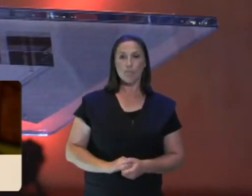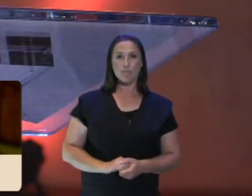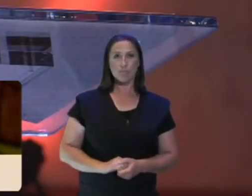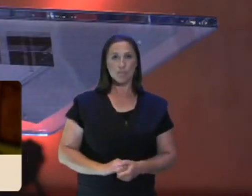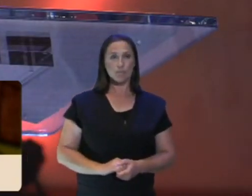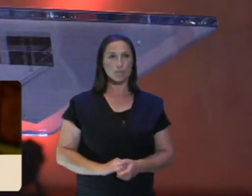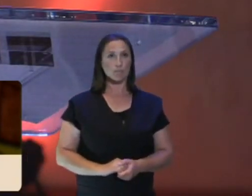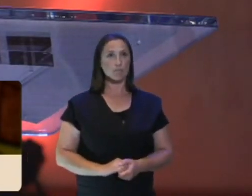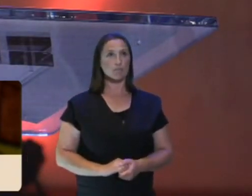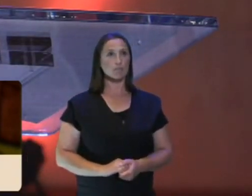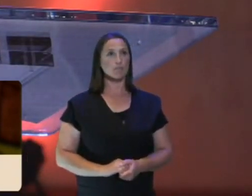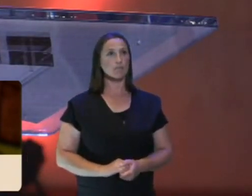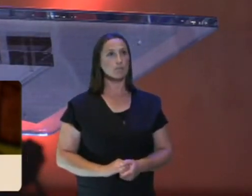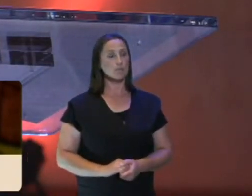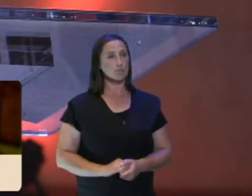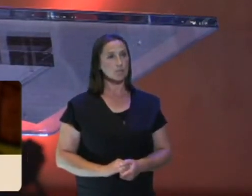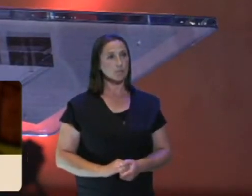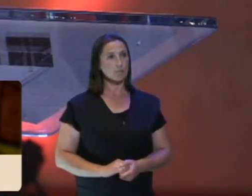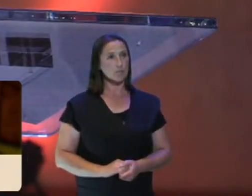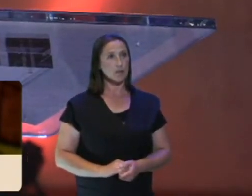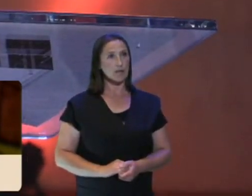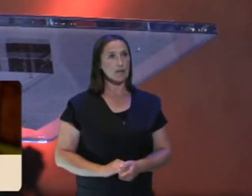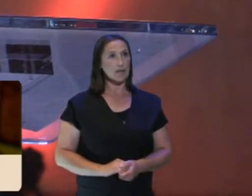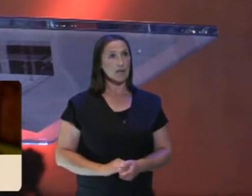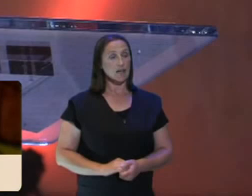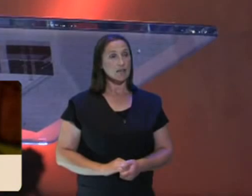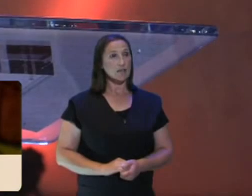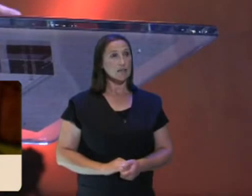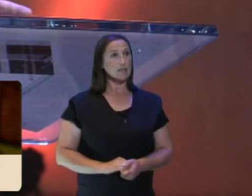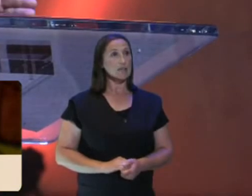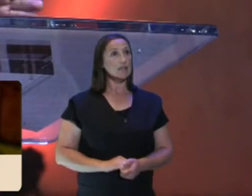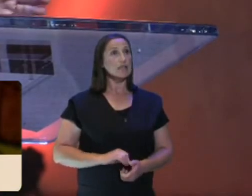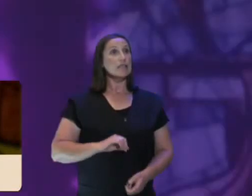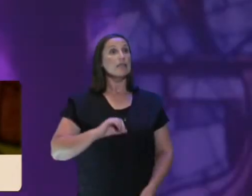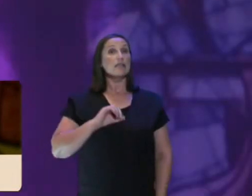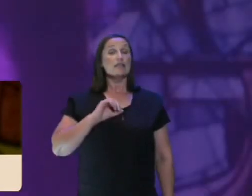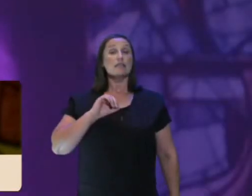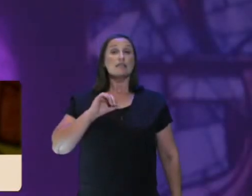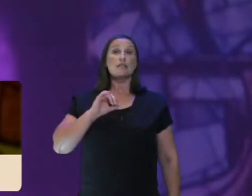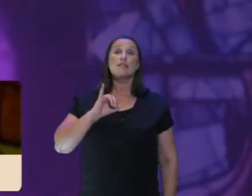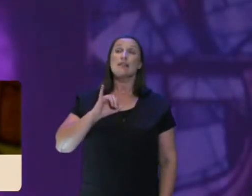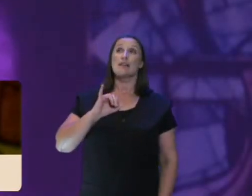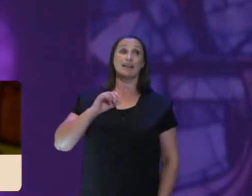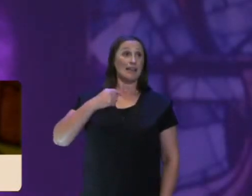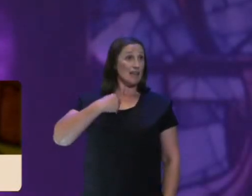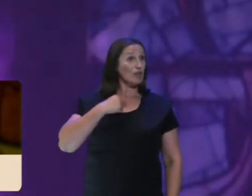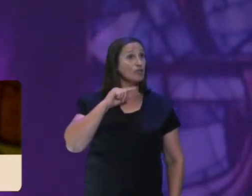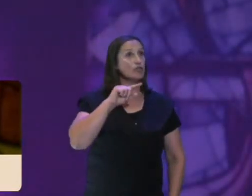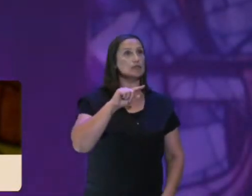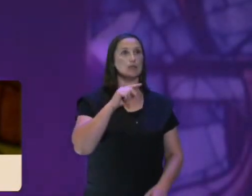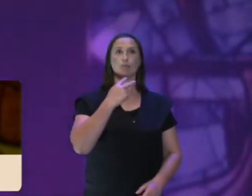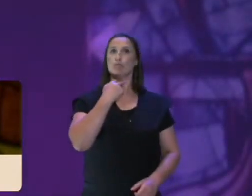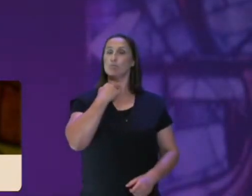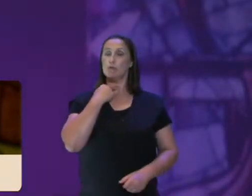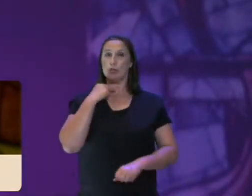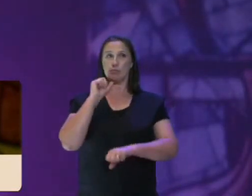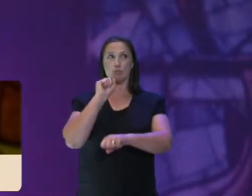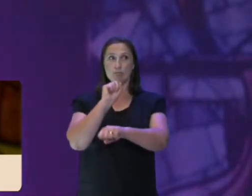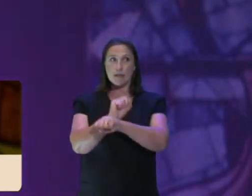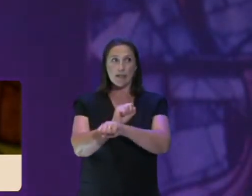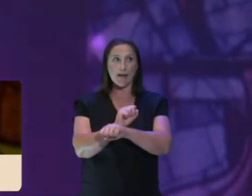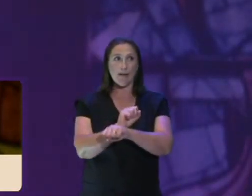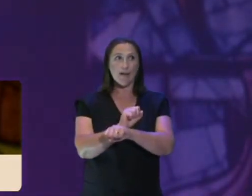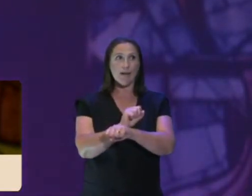Porque se a gente não pode parar enquanto Deus não disser que terminou,